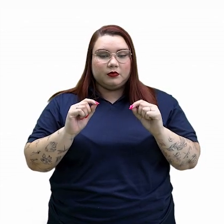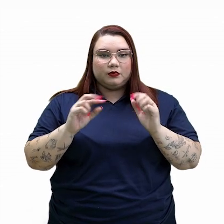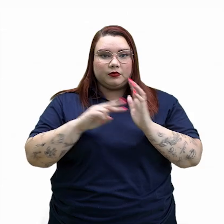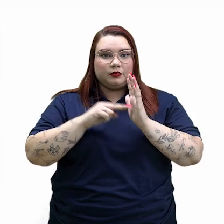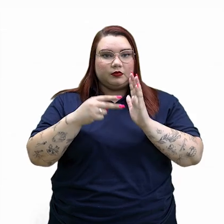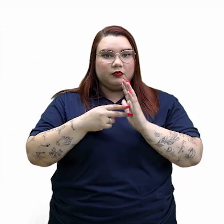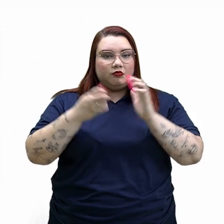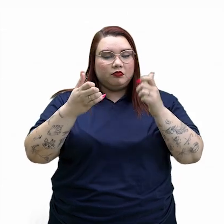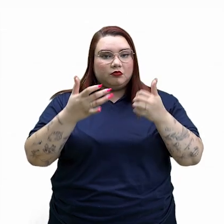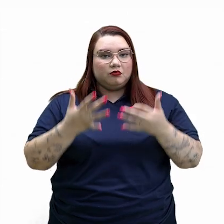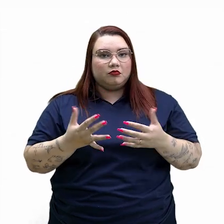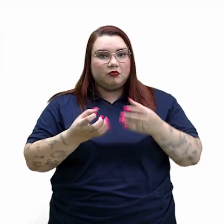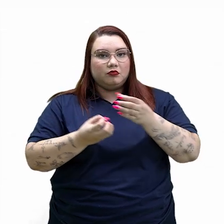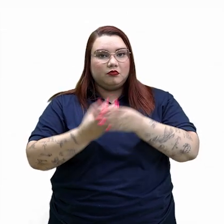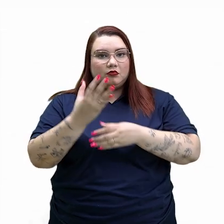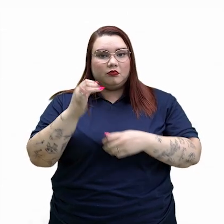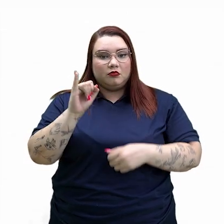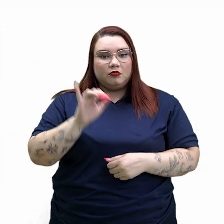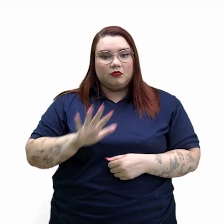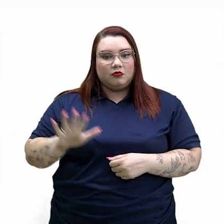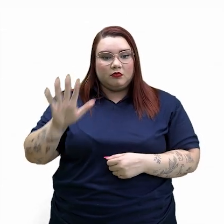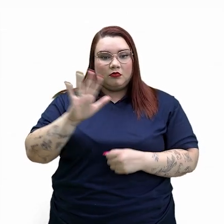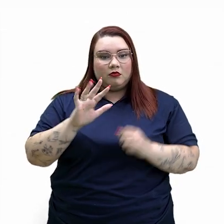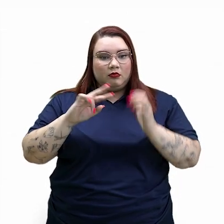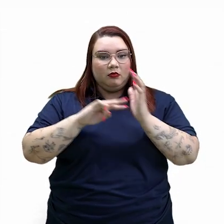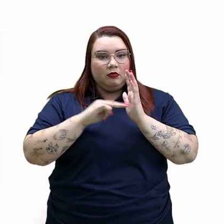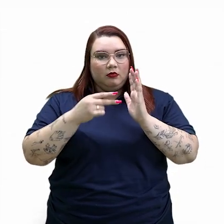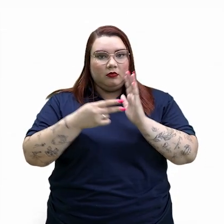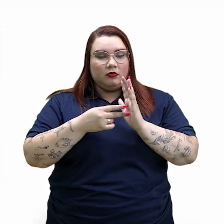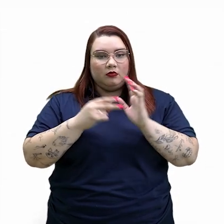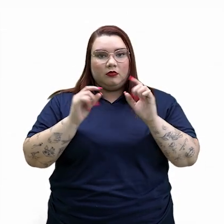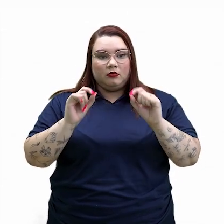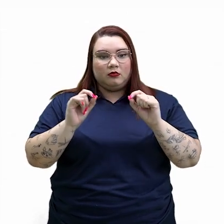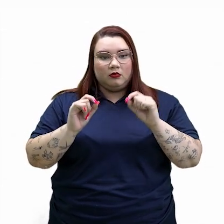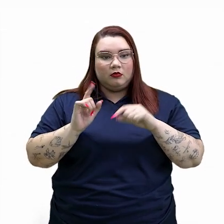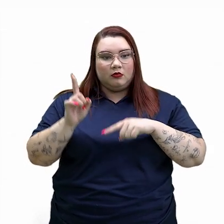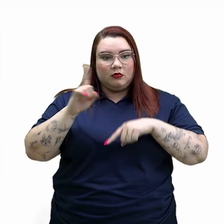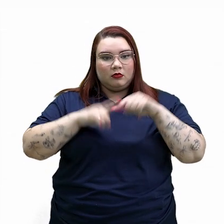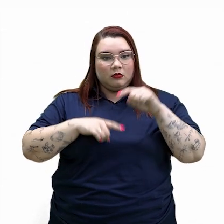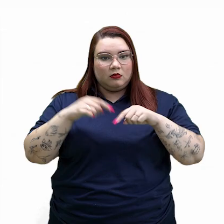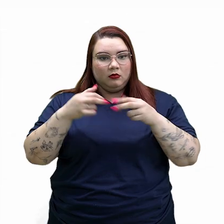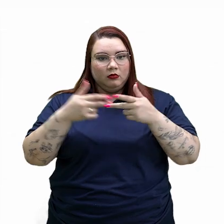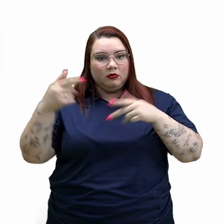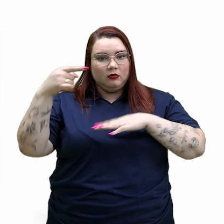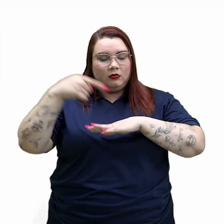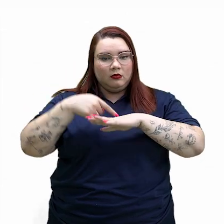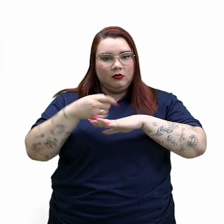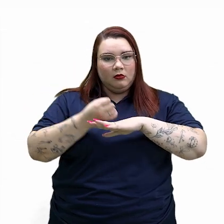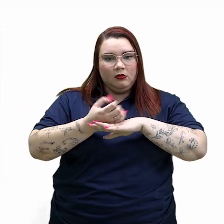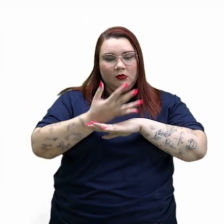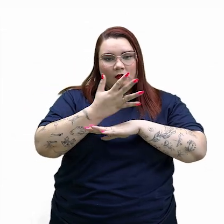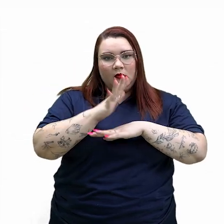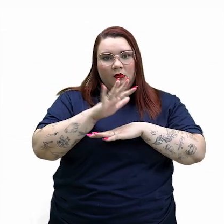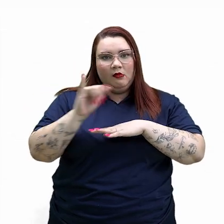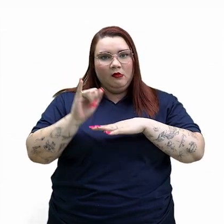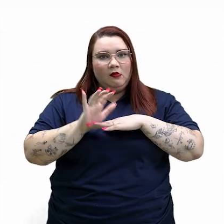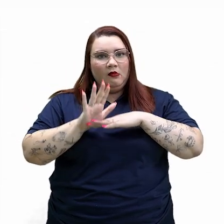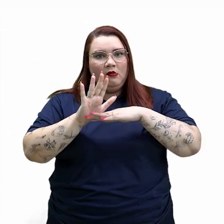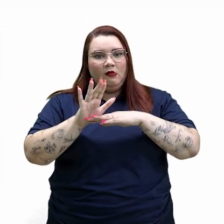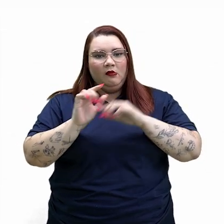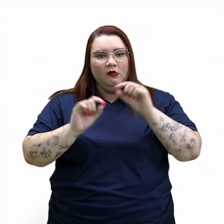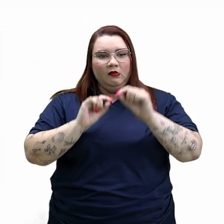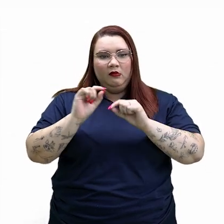essa formação de imagens? Significa que esses instrumentos ópticos irão fazer o